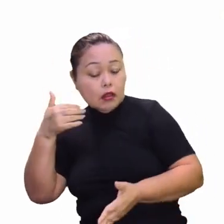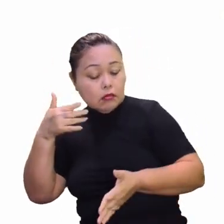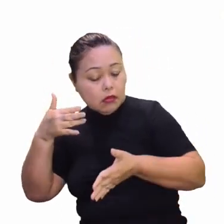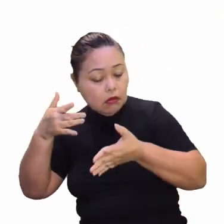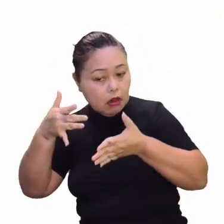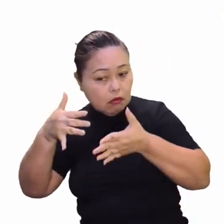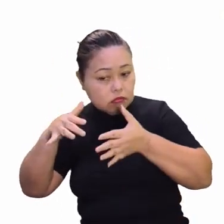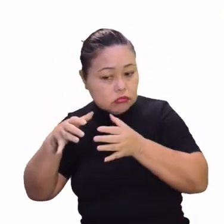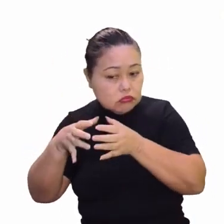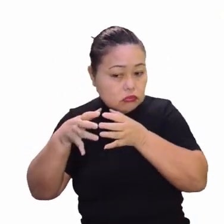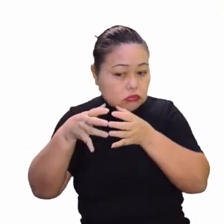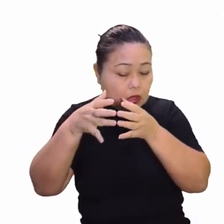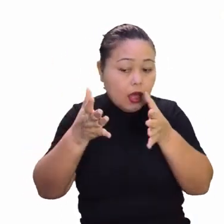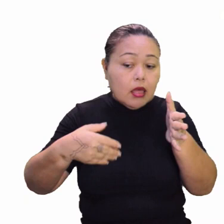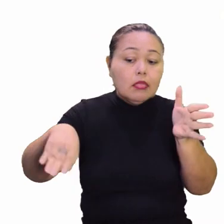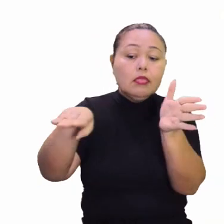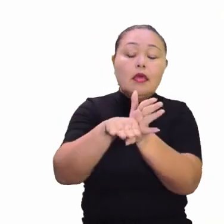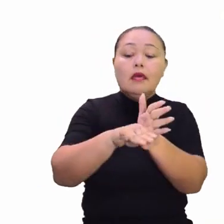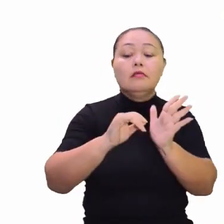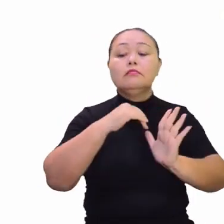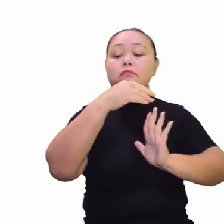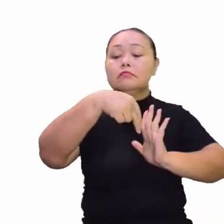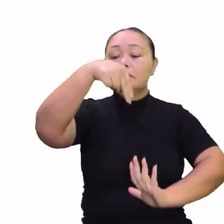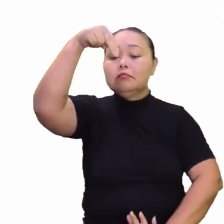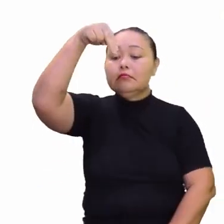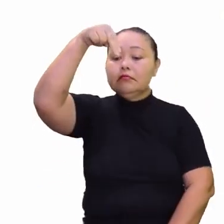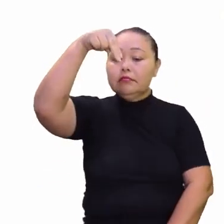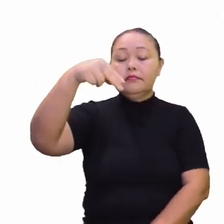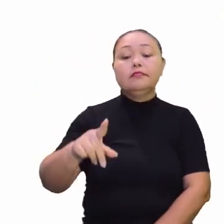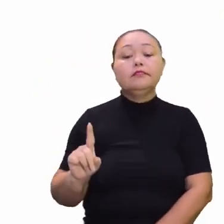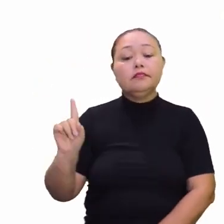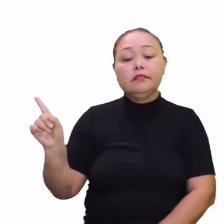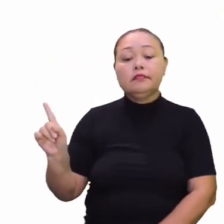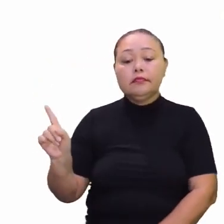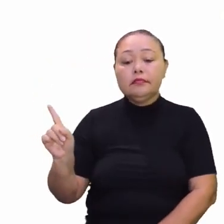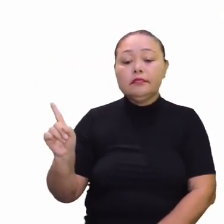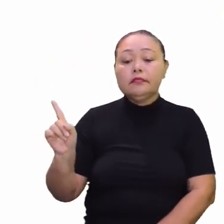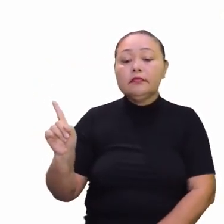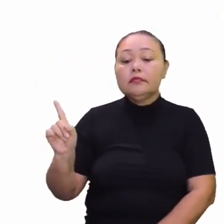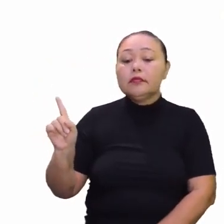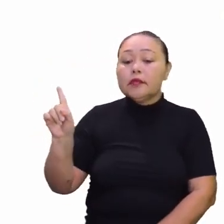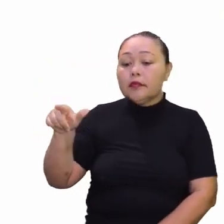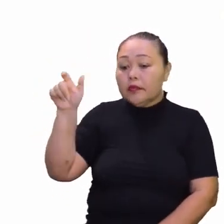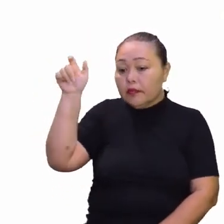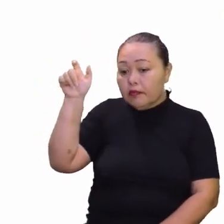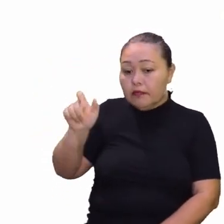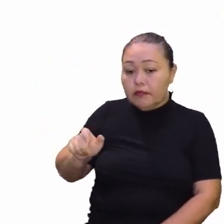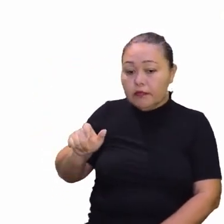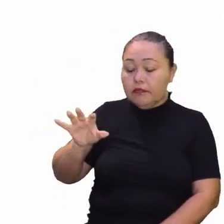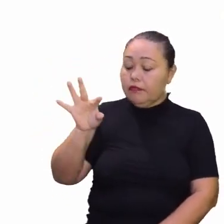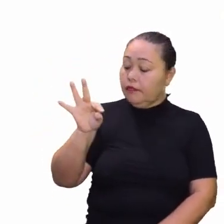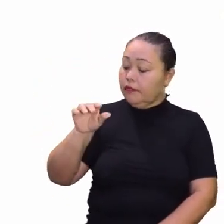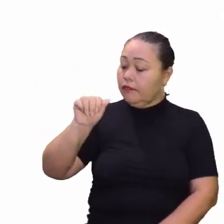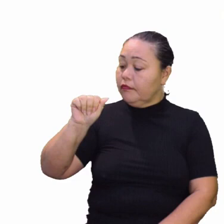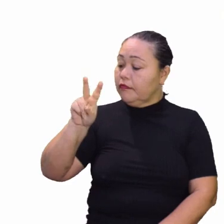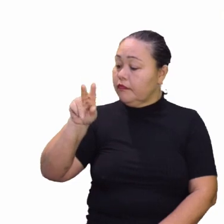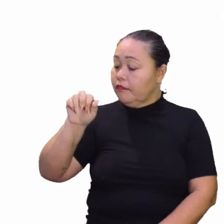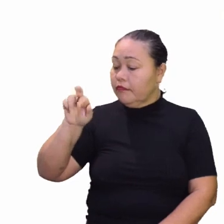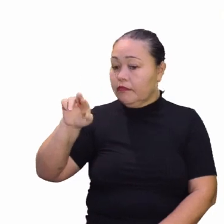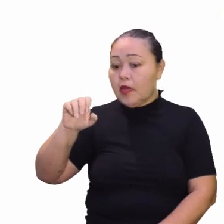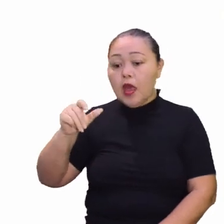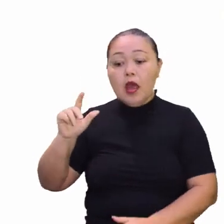norte. Inclusive, Rogério, quando Raposo Tavares fez essa missão, essa